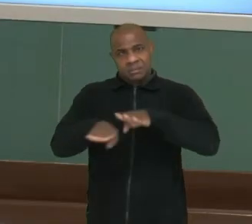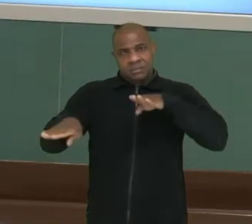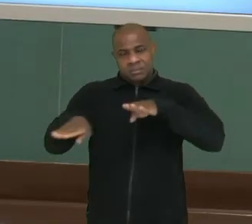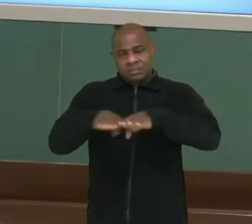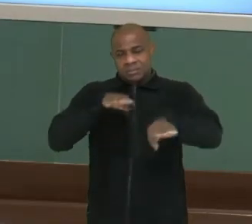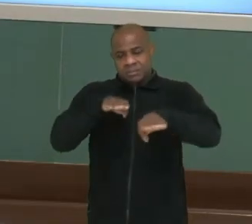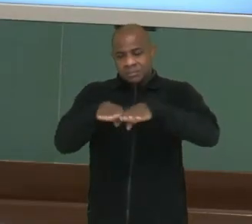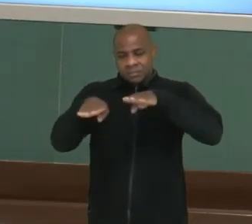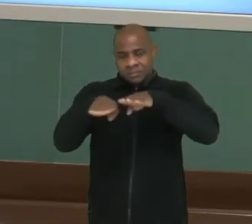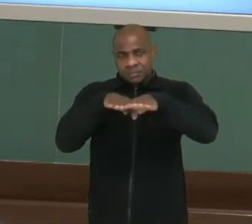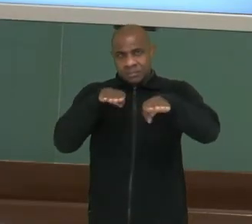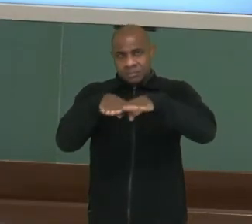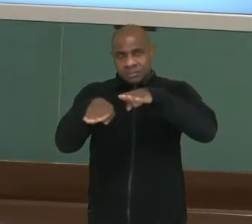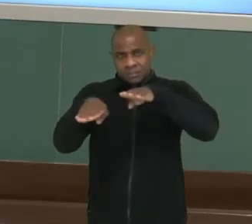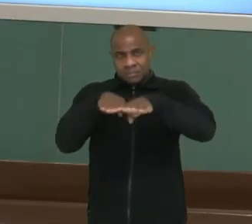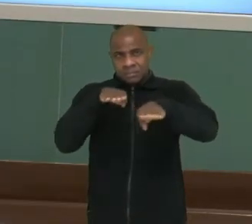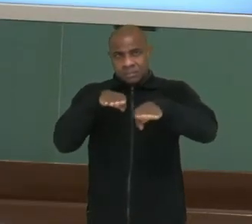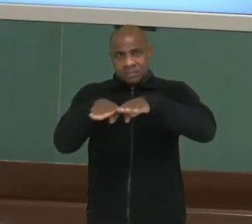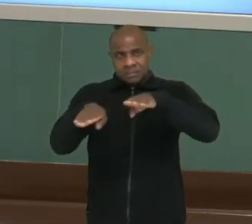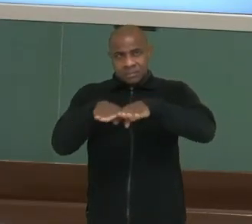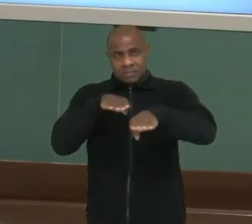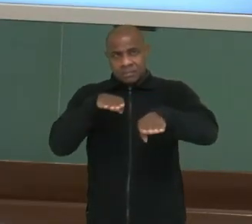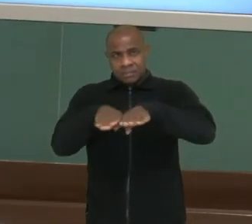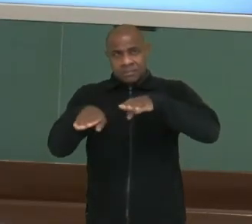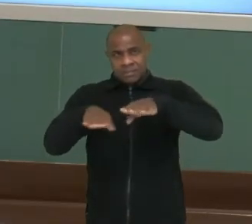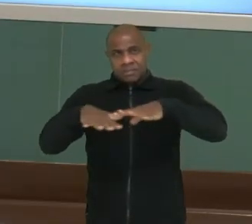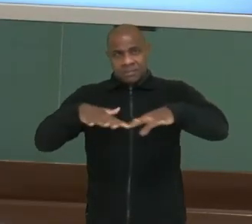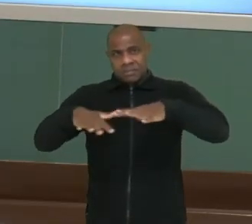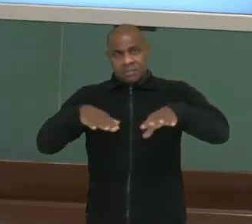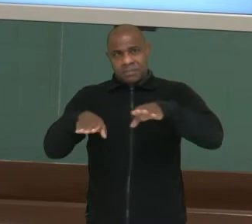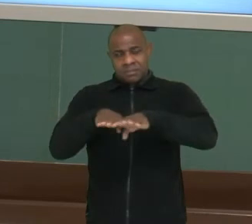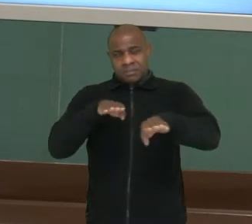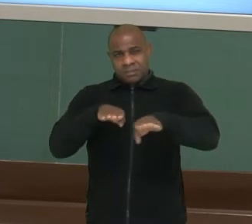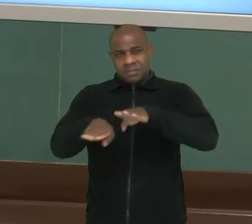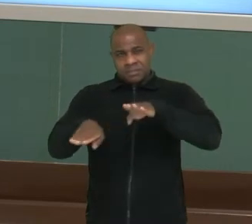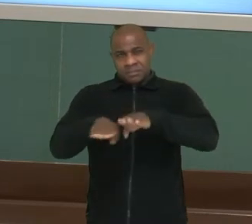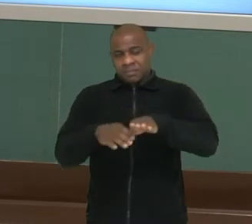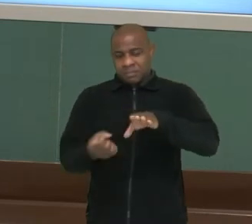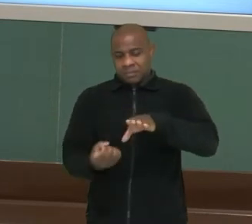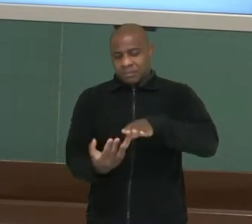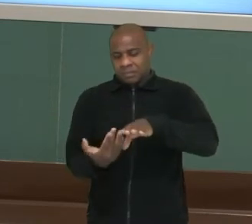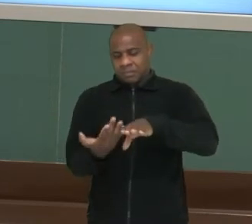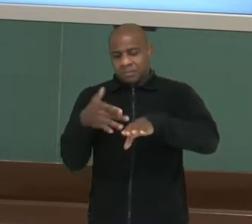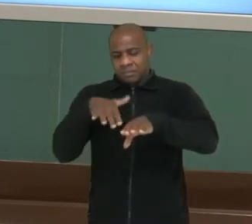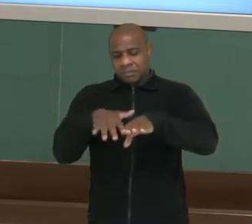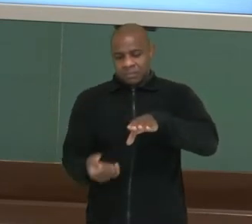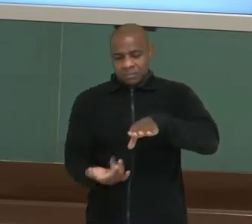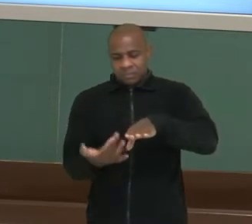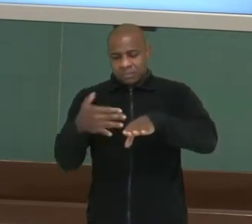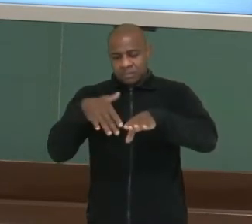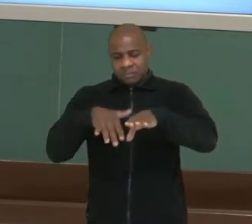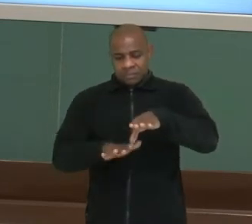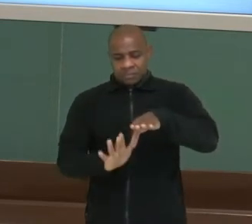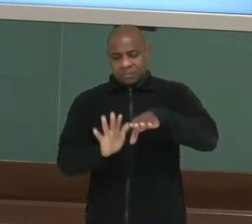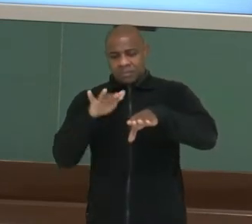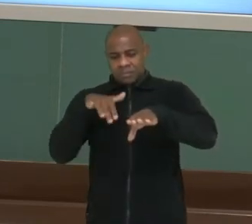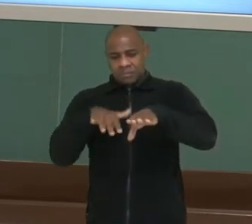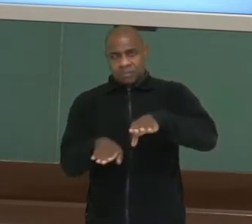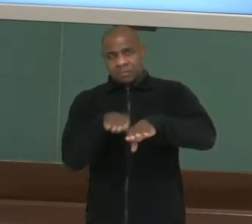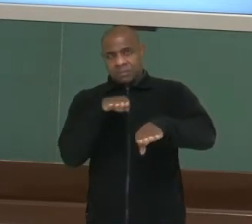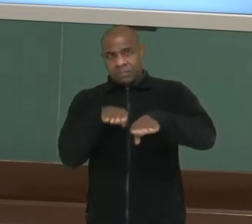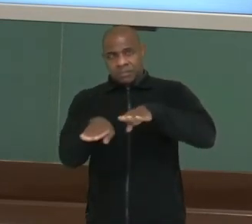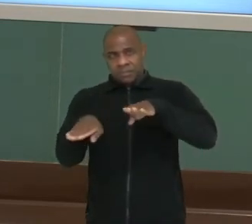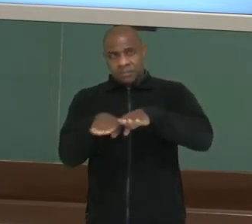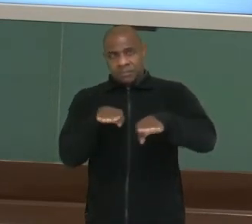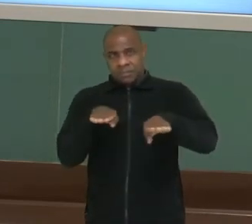tectônicas, então nós temos diferentes fontes formando ondas. E é claro, né, pessoal, a única coisa que você tem que lembrar é